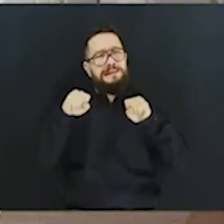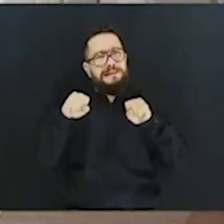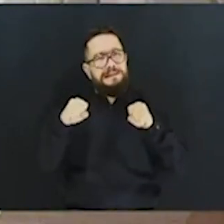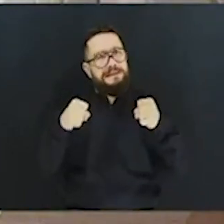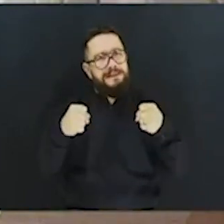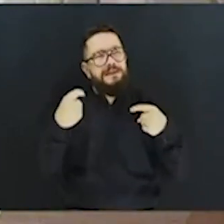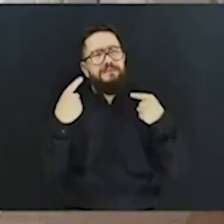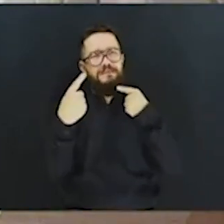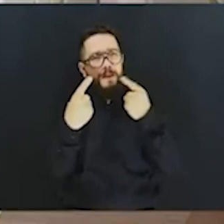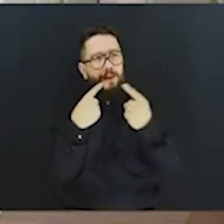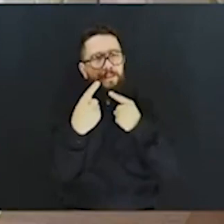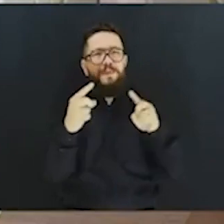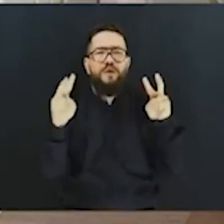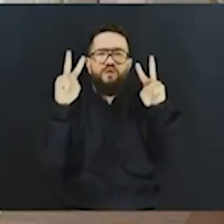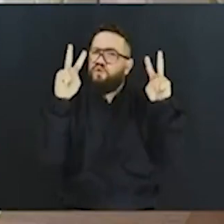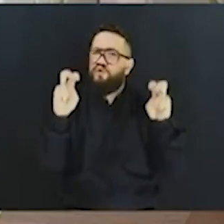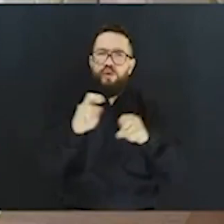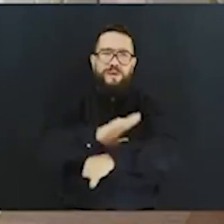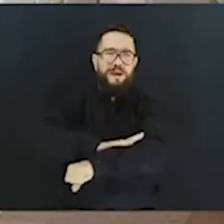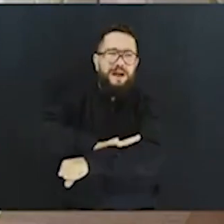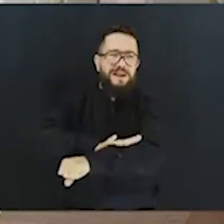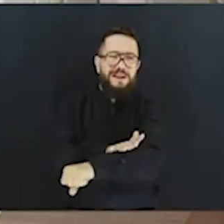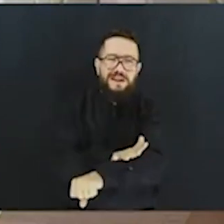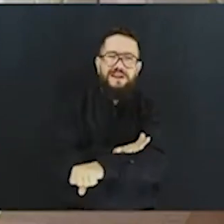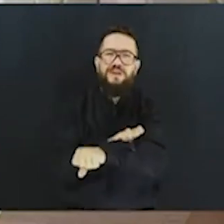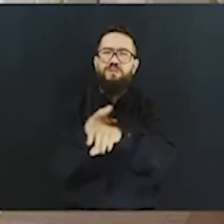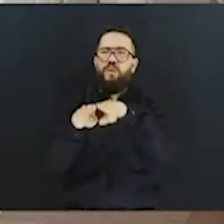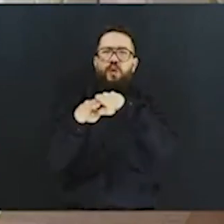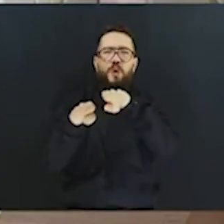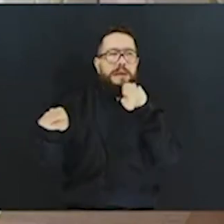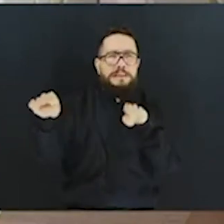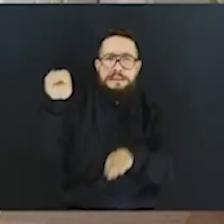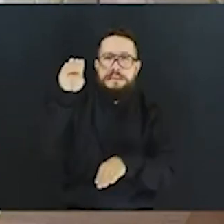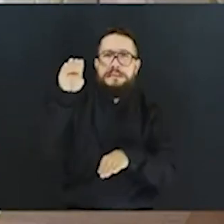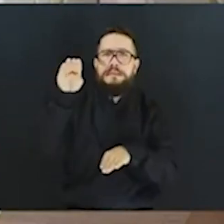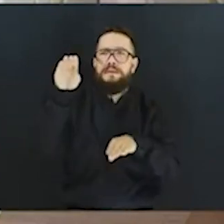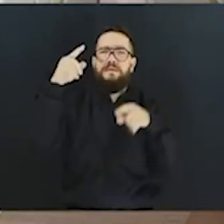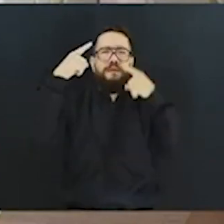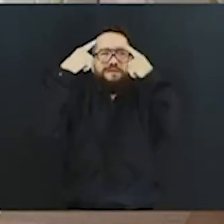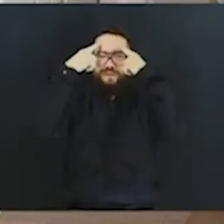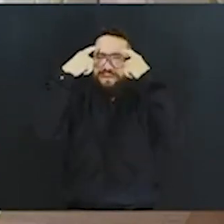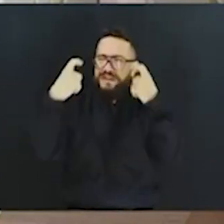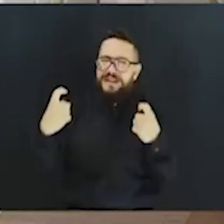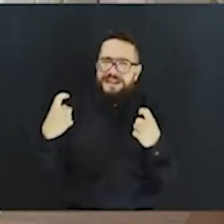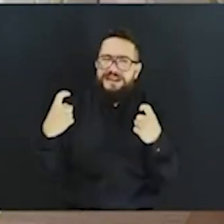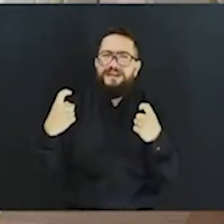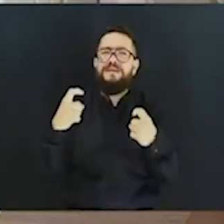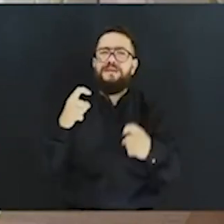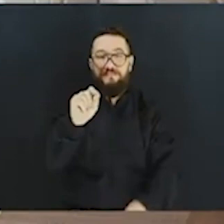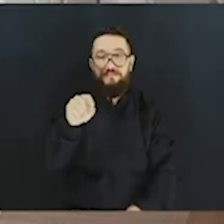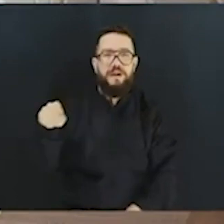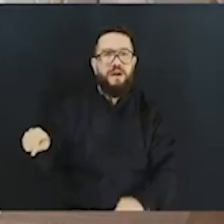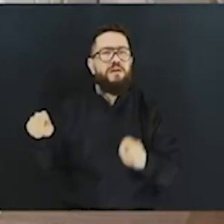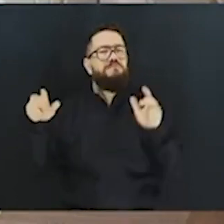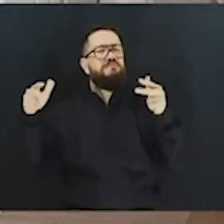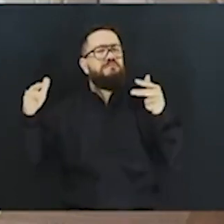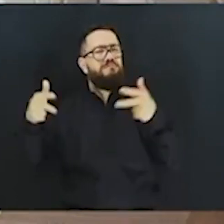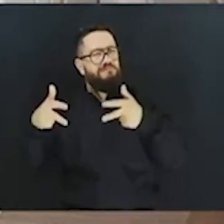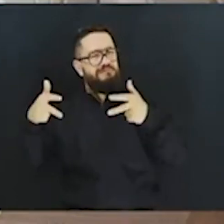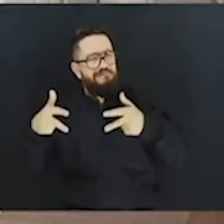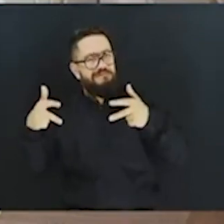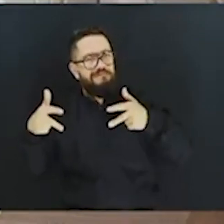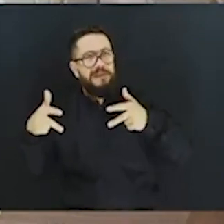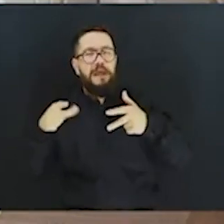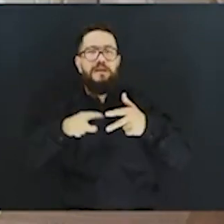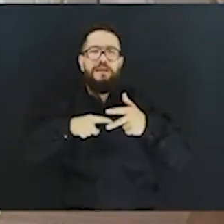desigualdades sociais, as violências e também as injustiças. E, através de suas rimas, o hip-hop ele traz à tona experiência